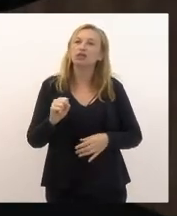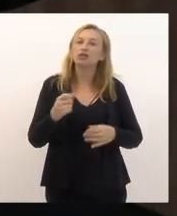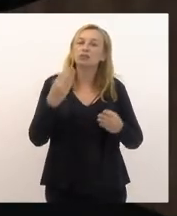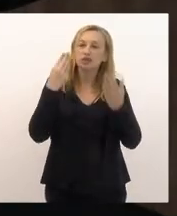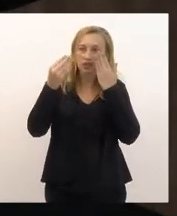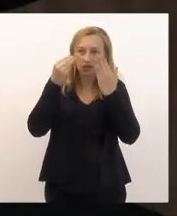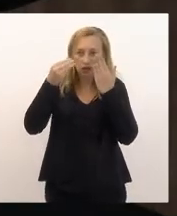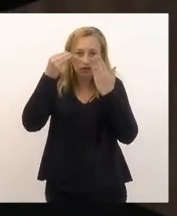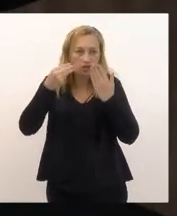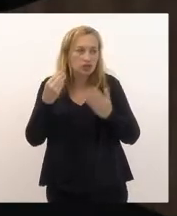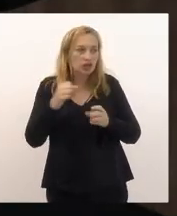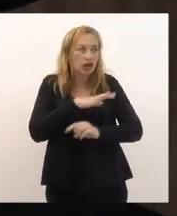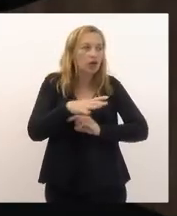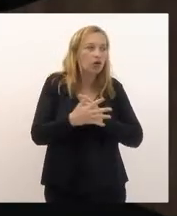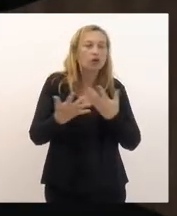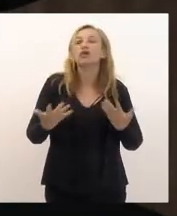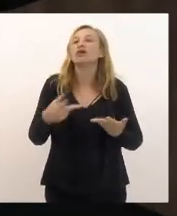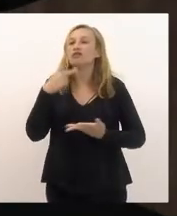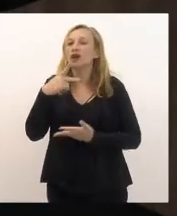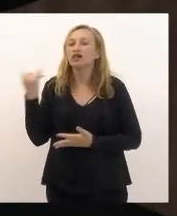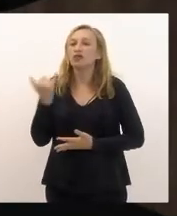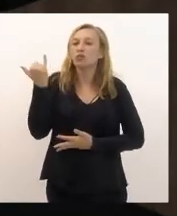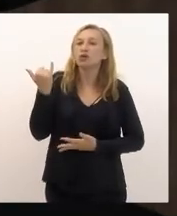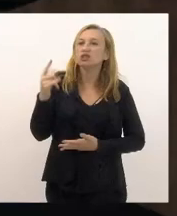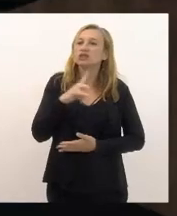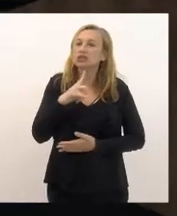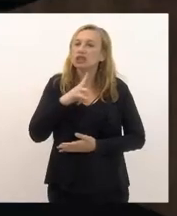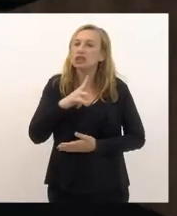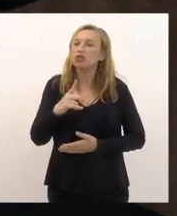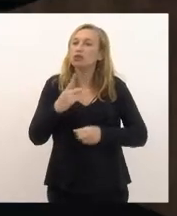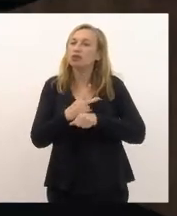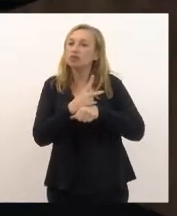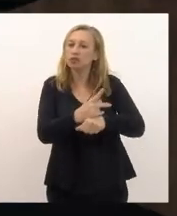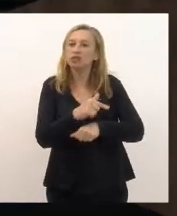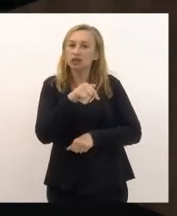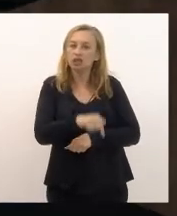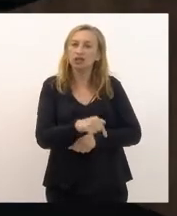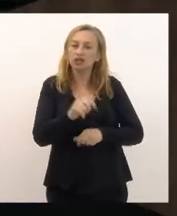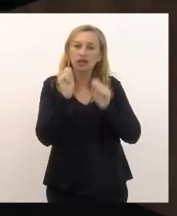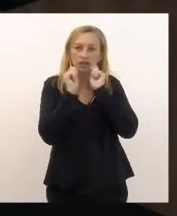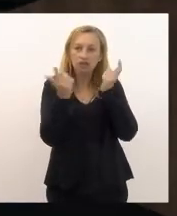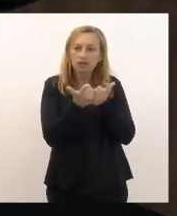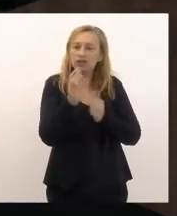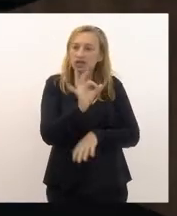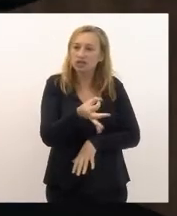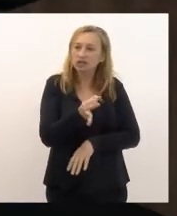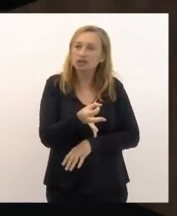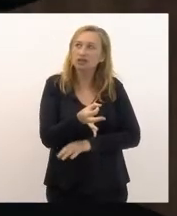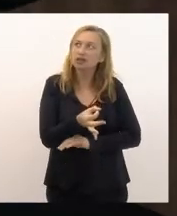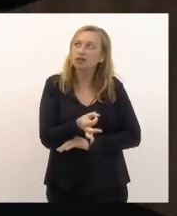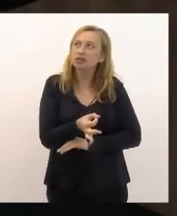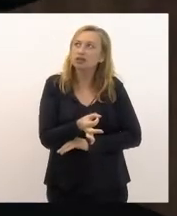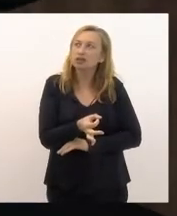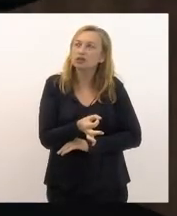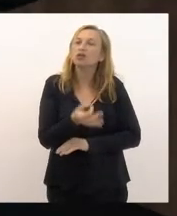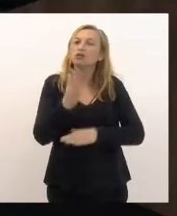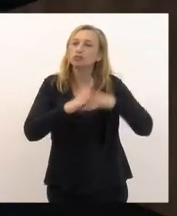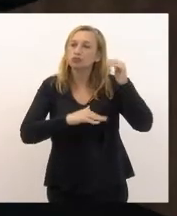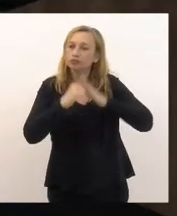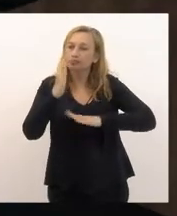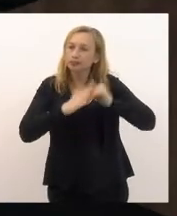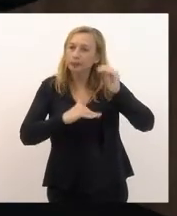a rede substitutiva. Portanto, falar da importância de ter uma premiação aqui na Assembleia que garanta que